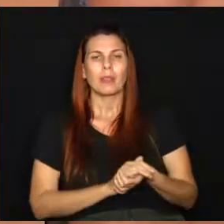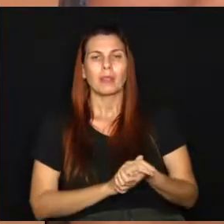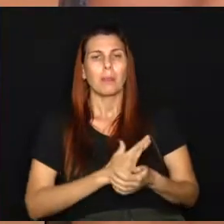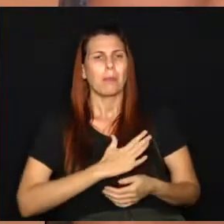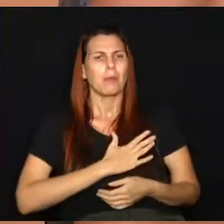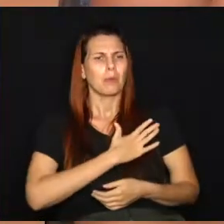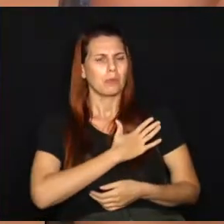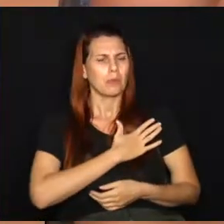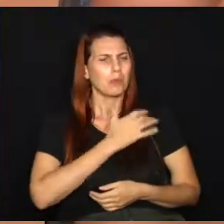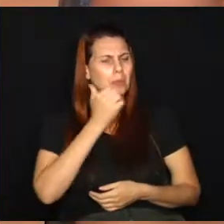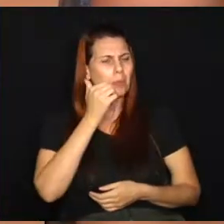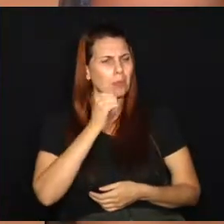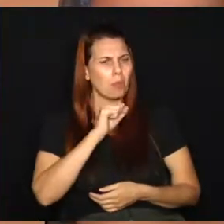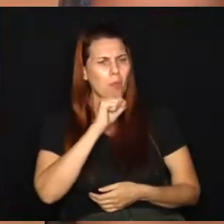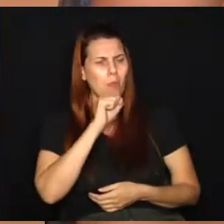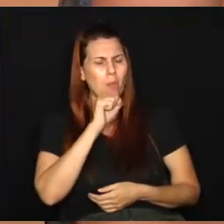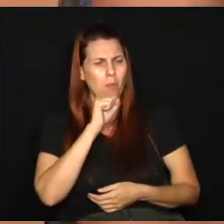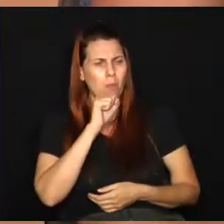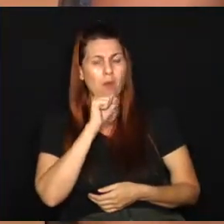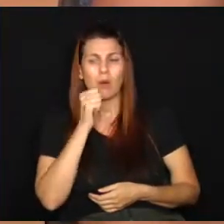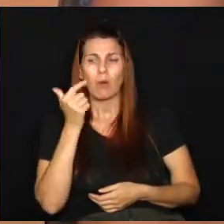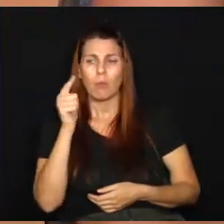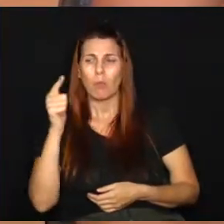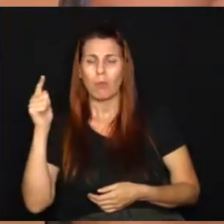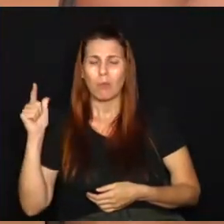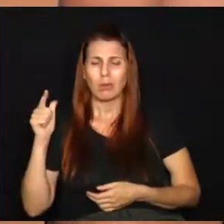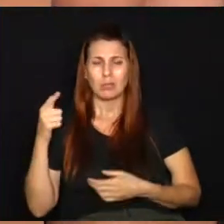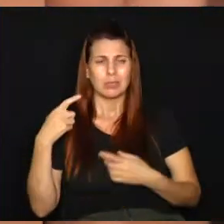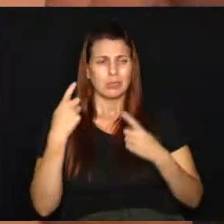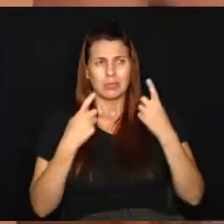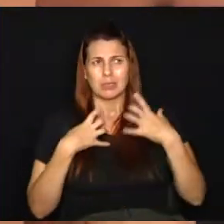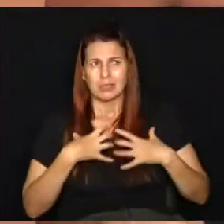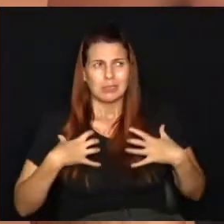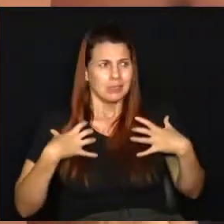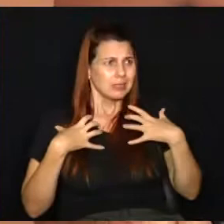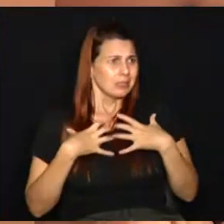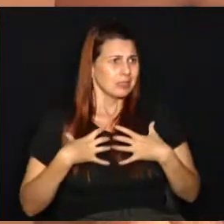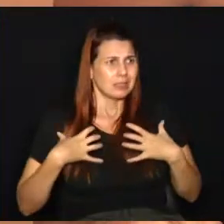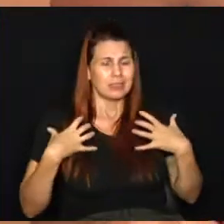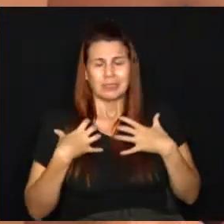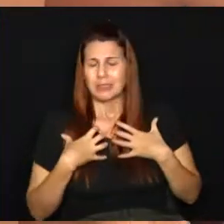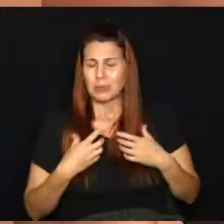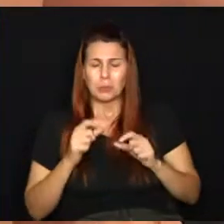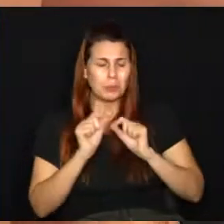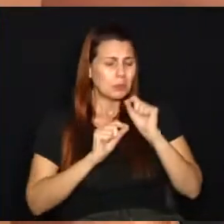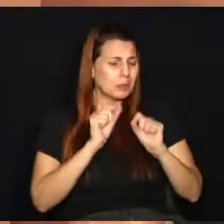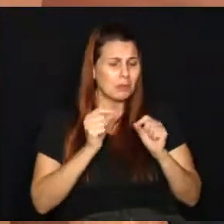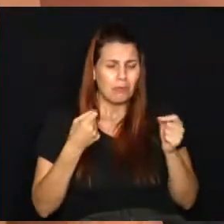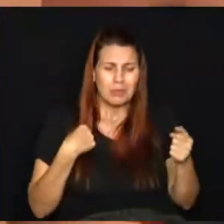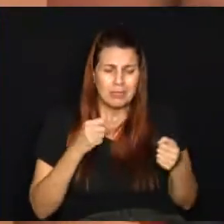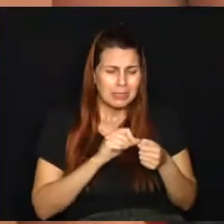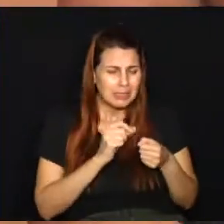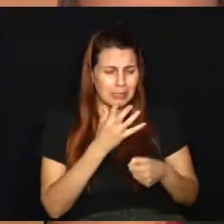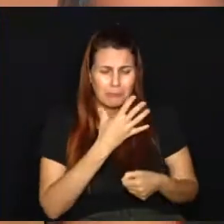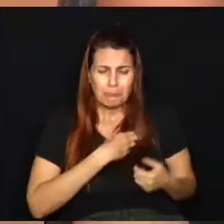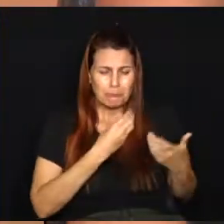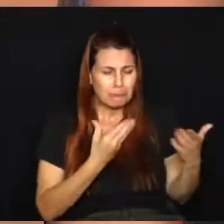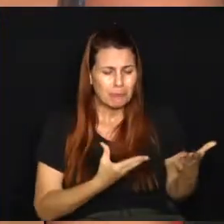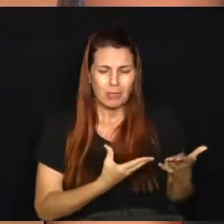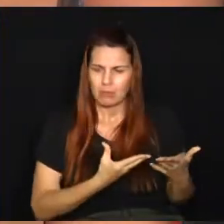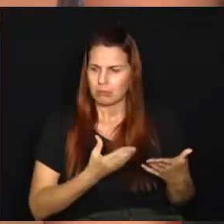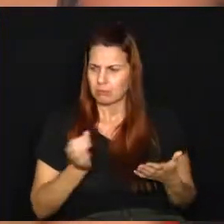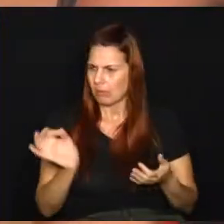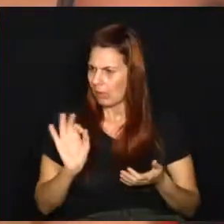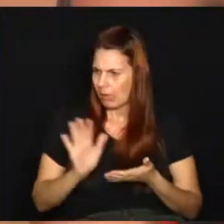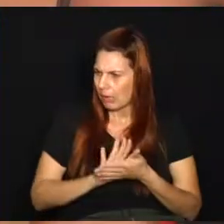de outras mães que chegam. A gente tem mães que chegam desesperadas e que dizem: o que eu faço com meu filho? Aí a gente diz: não, você não faz